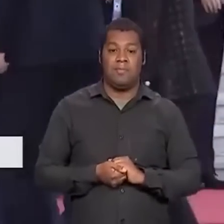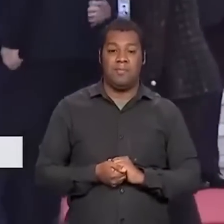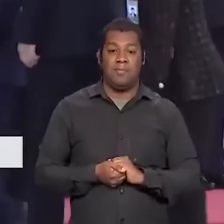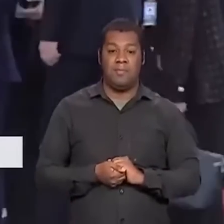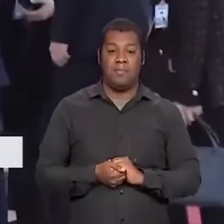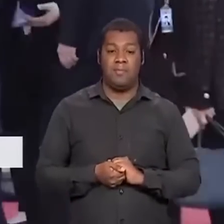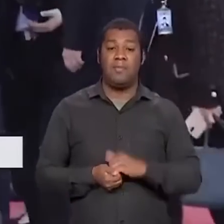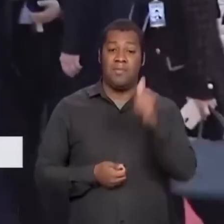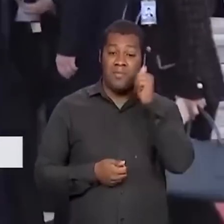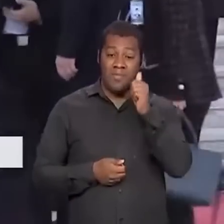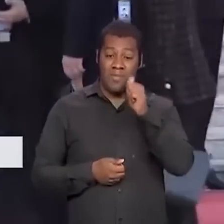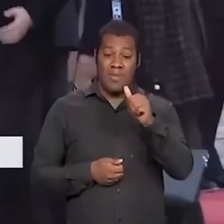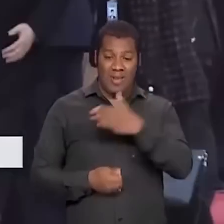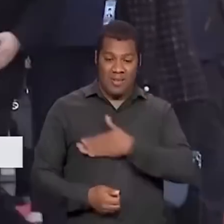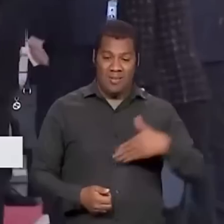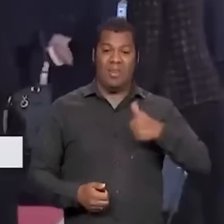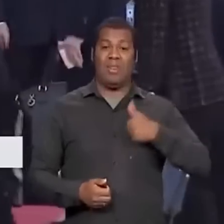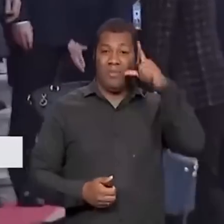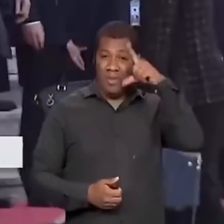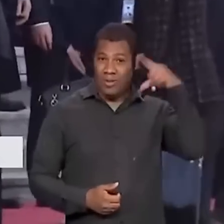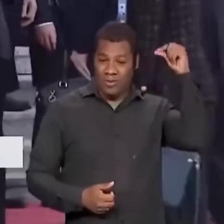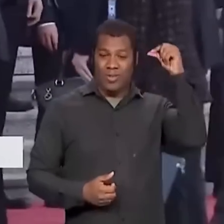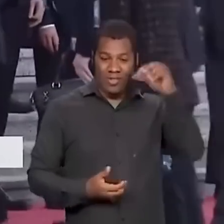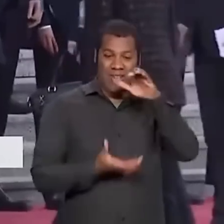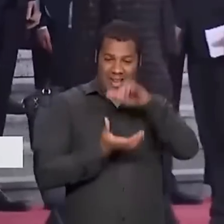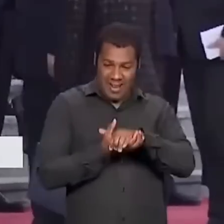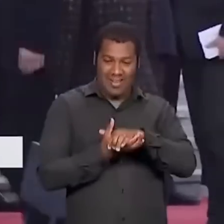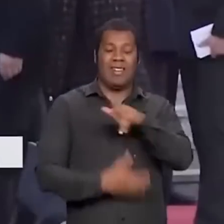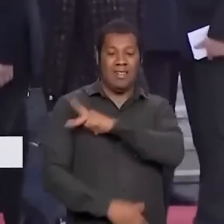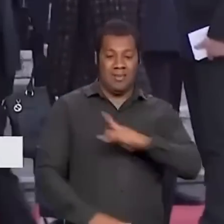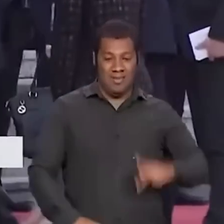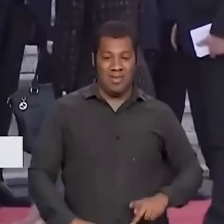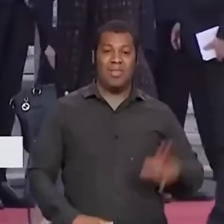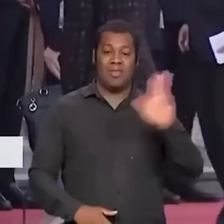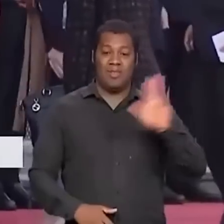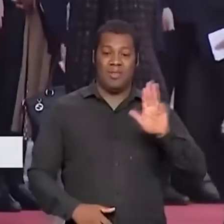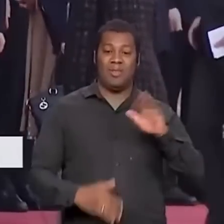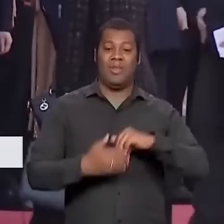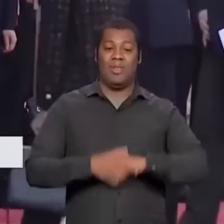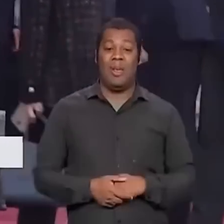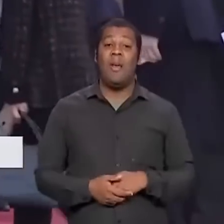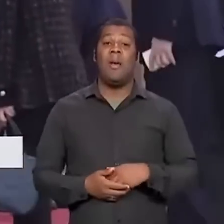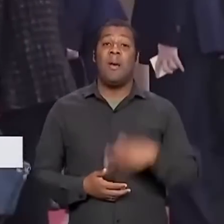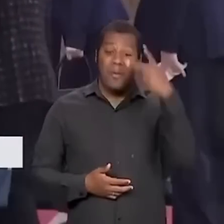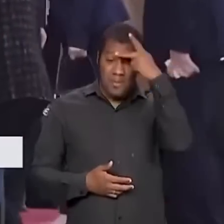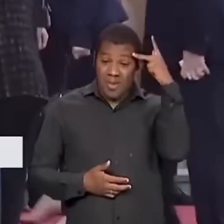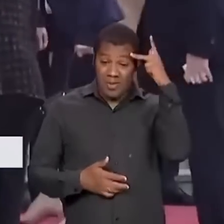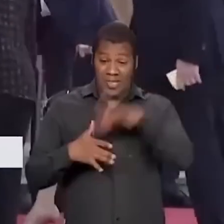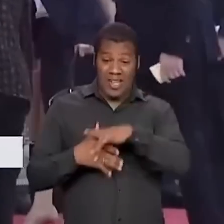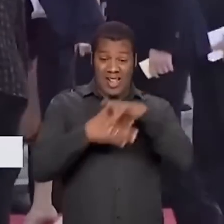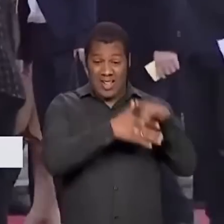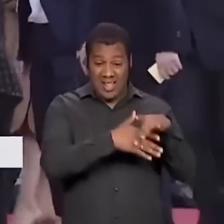a senhora Janja da Silva, esposa do presidente Lula também, sendo recepcionada ali pelas autoridades